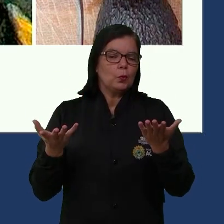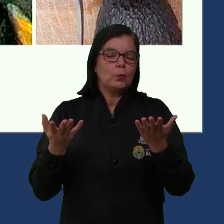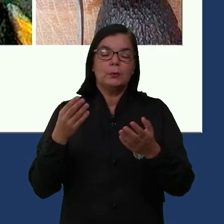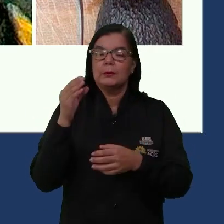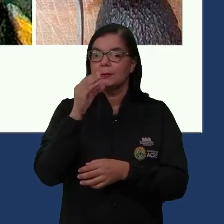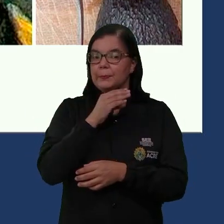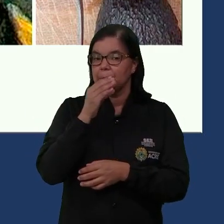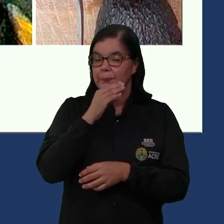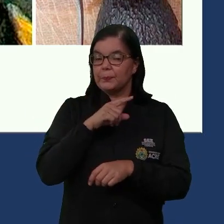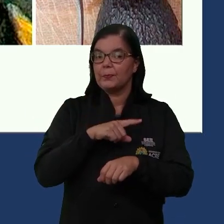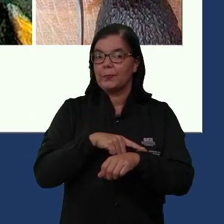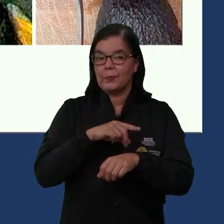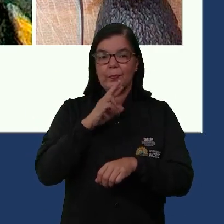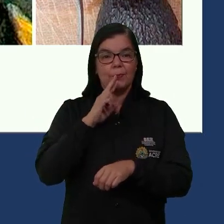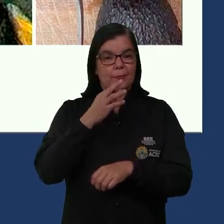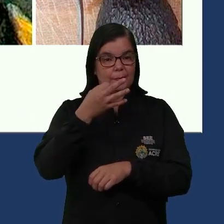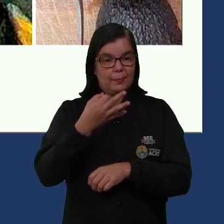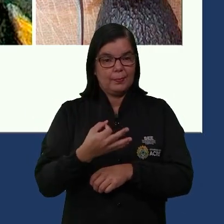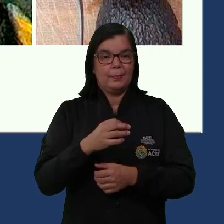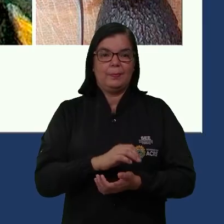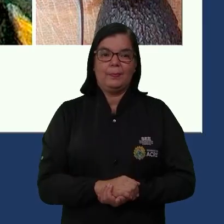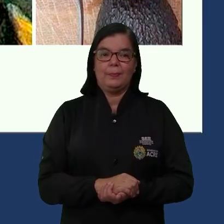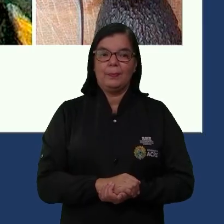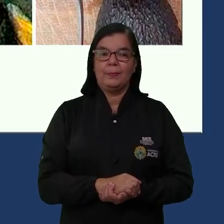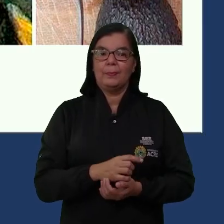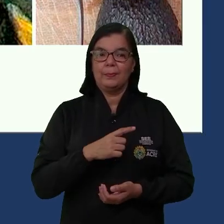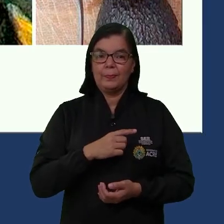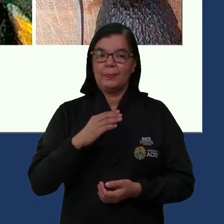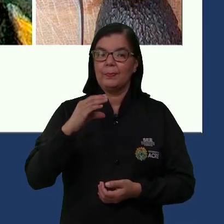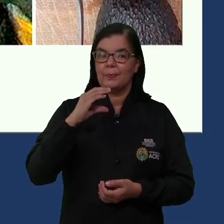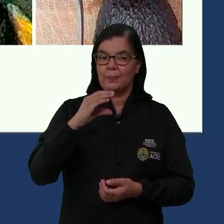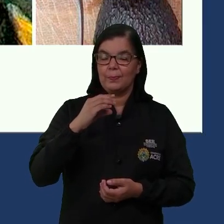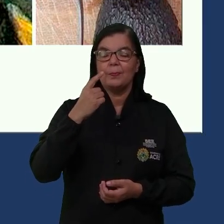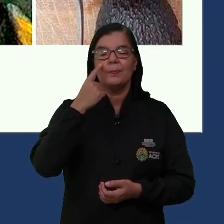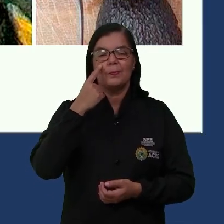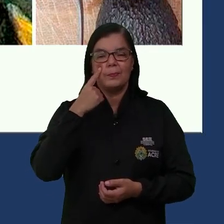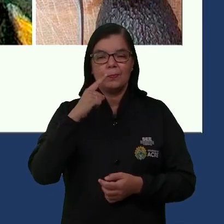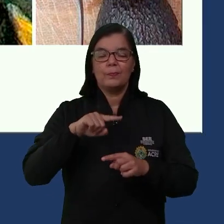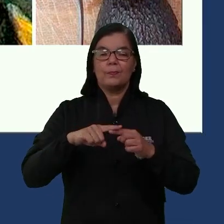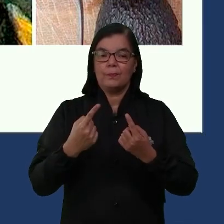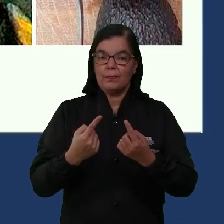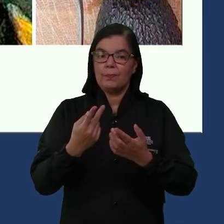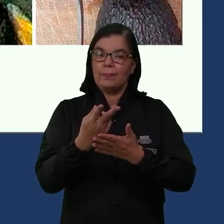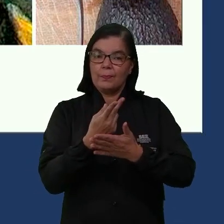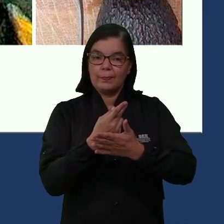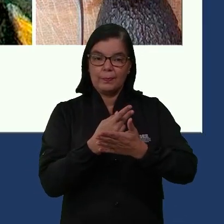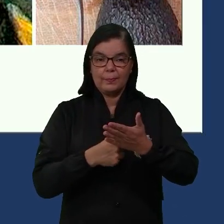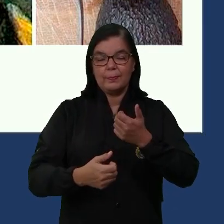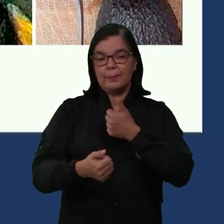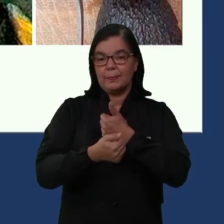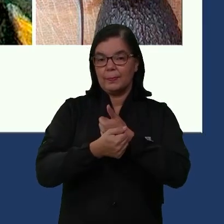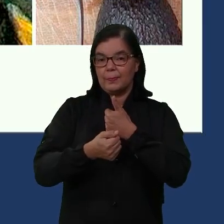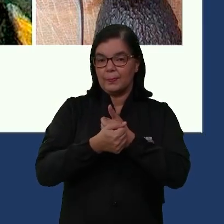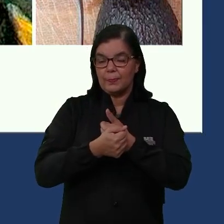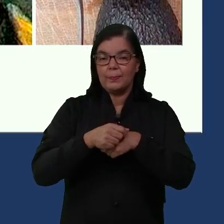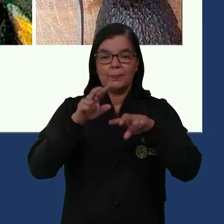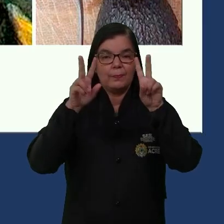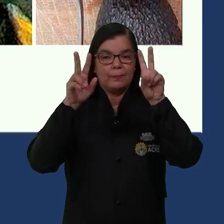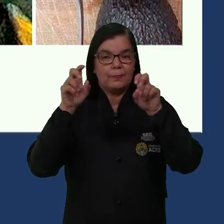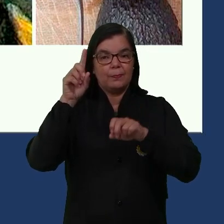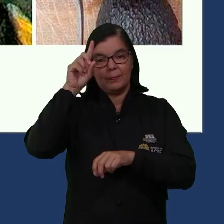bem avançado, vamos para a resposta correta: atualizar o discurso da obra, aproximando